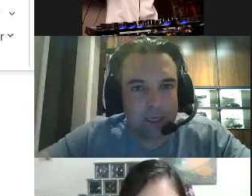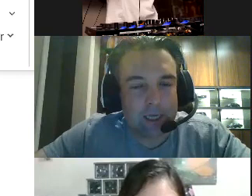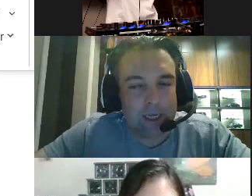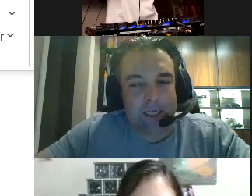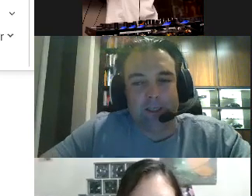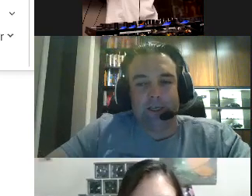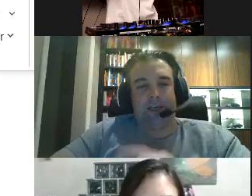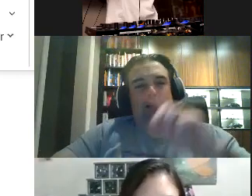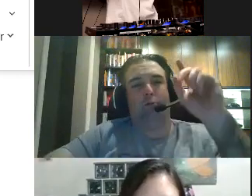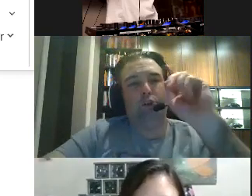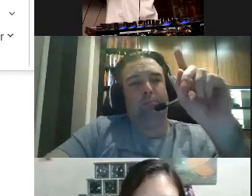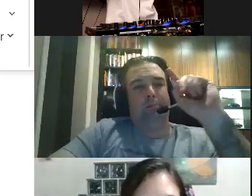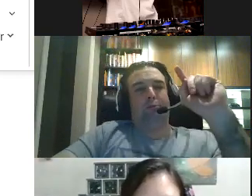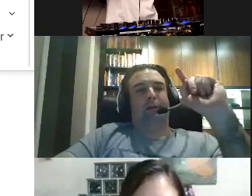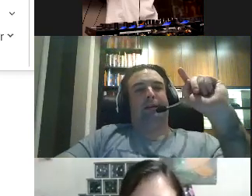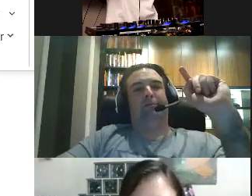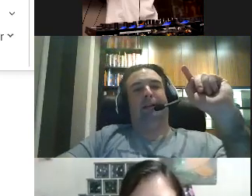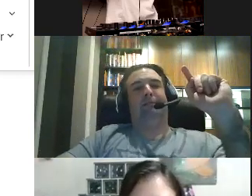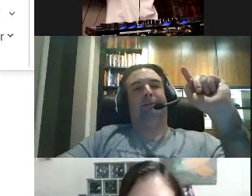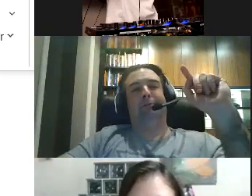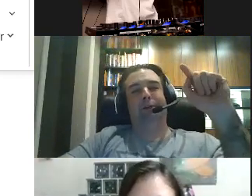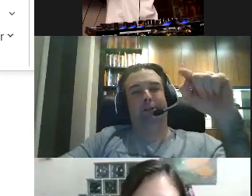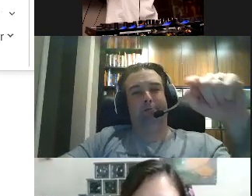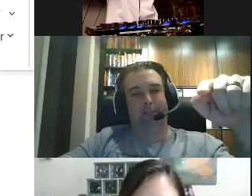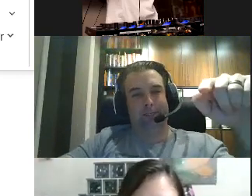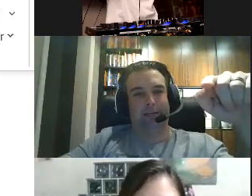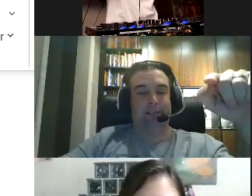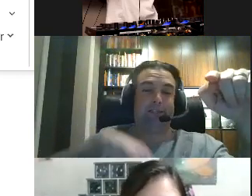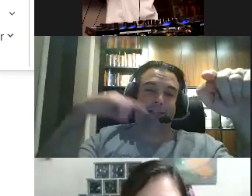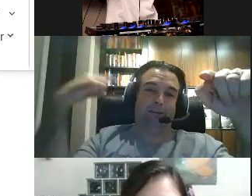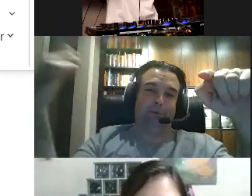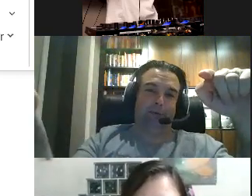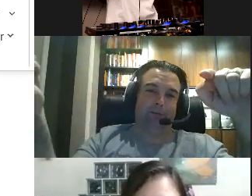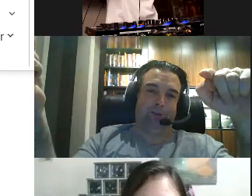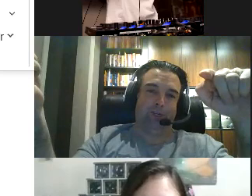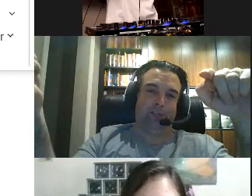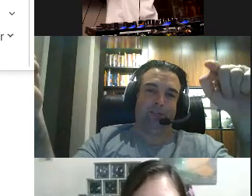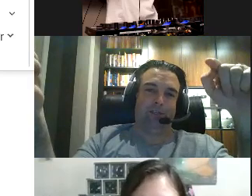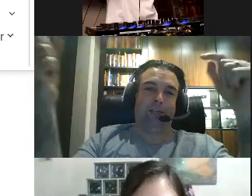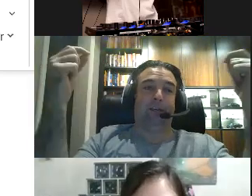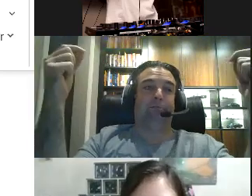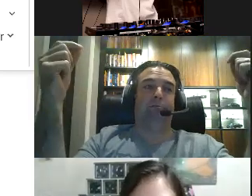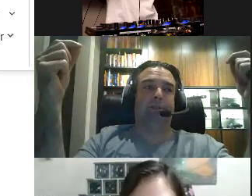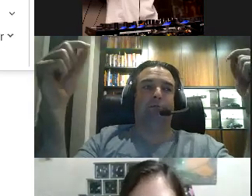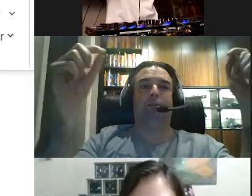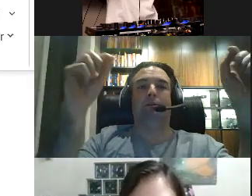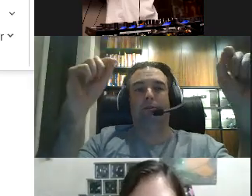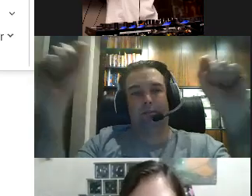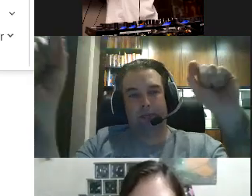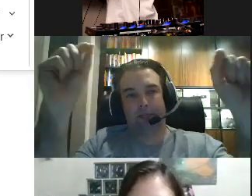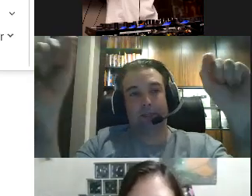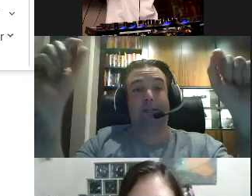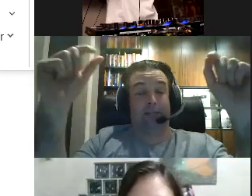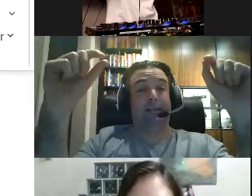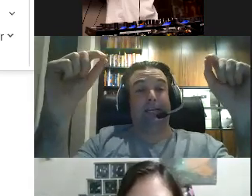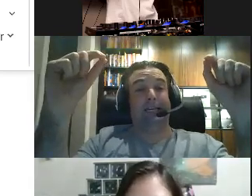menos. E dizia que era a última pessoa que ela falava na noite, era um desses caras, e a primeira no dia. O que vamos fazer hoje?